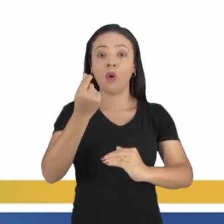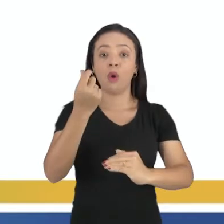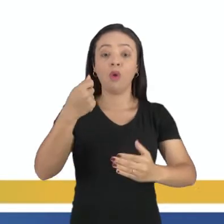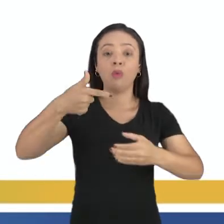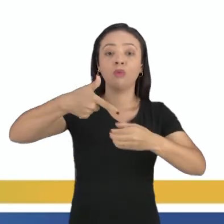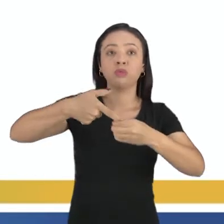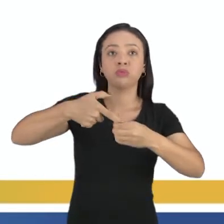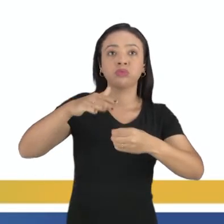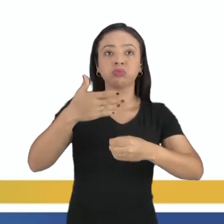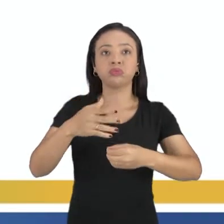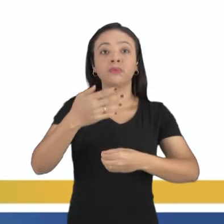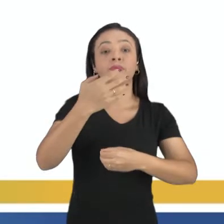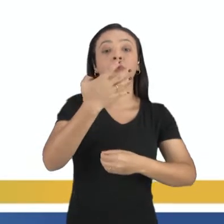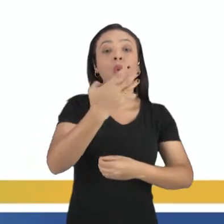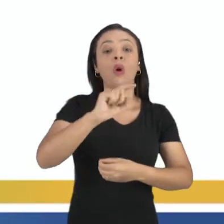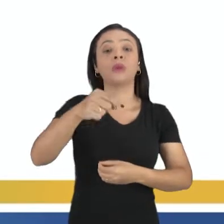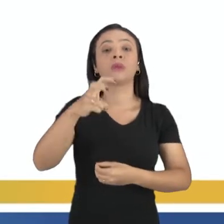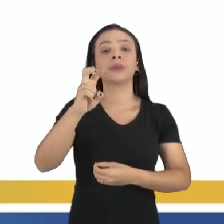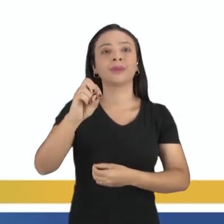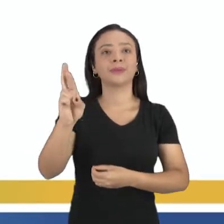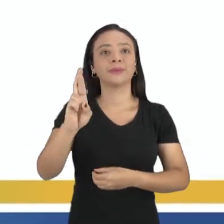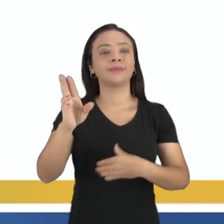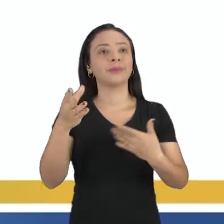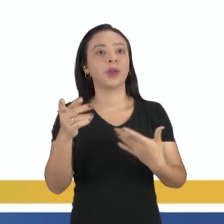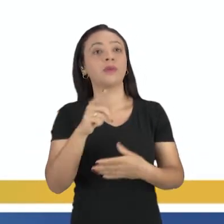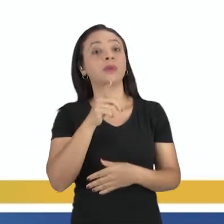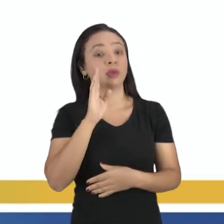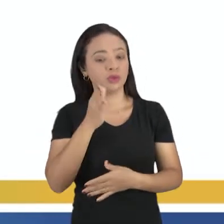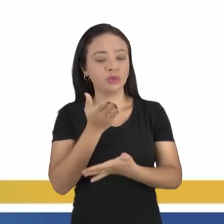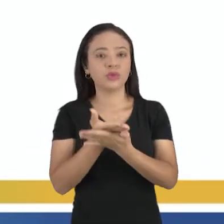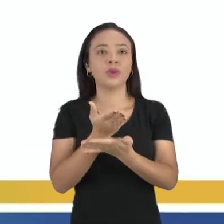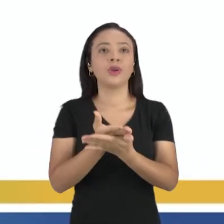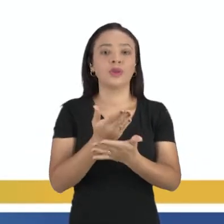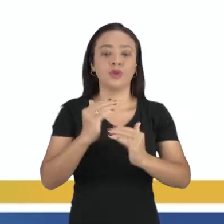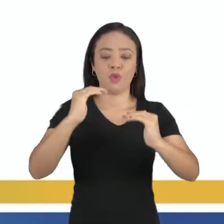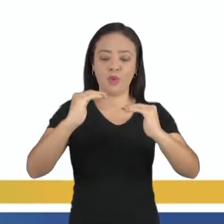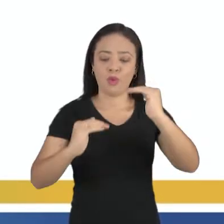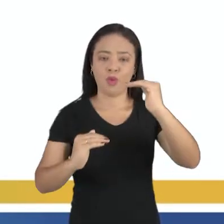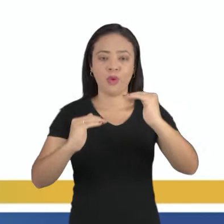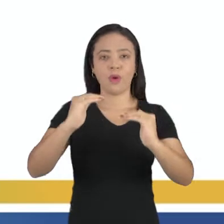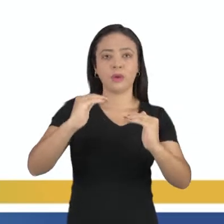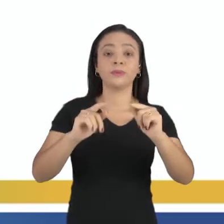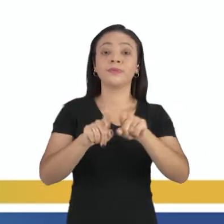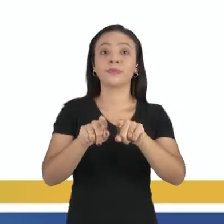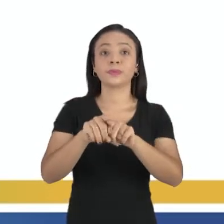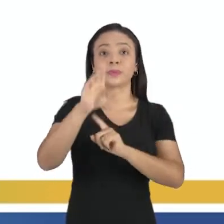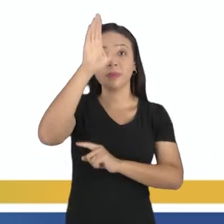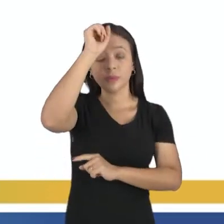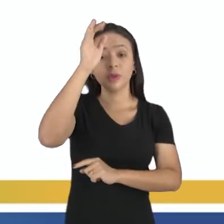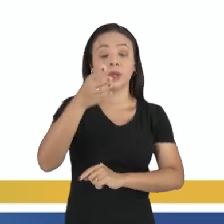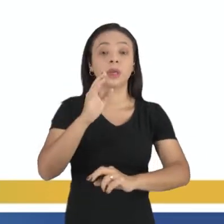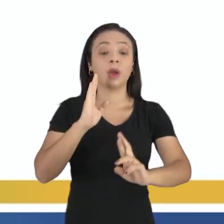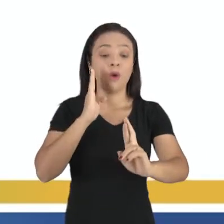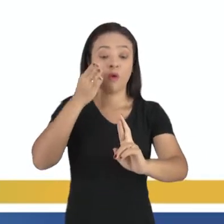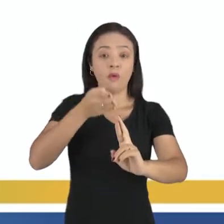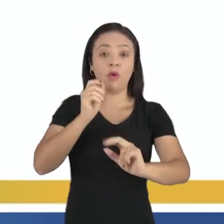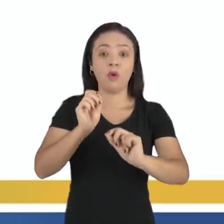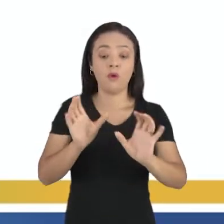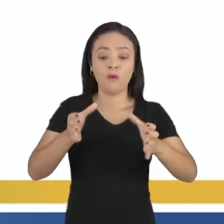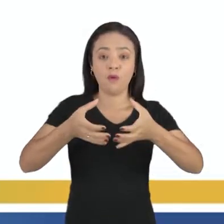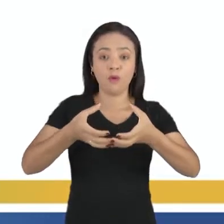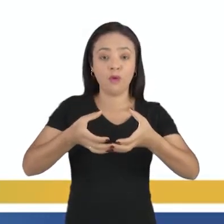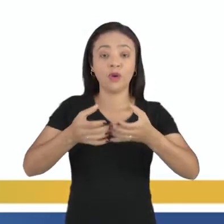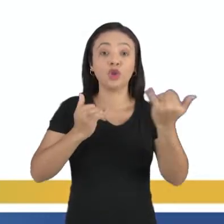está em R$ 4,50. Então, você estudou a média aritmética e aprendeu que ela se refere a um conjunto de